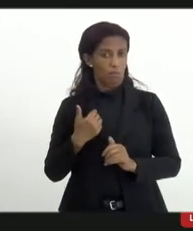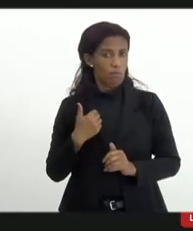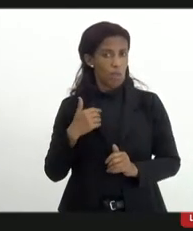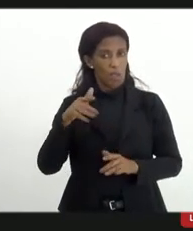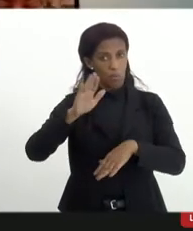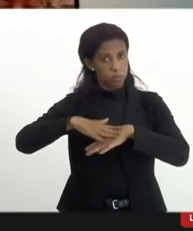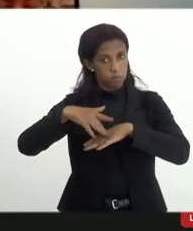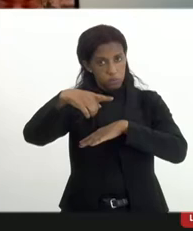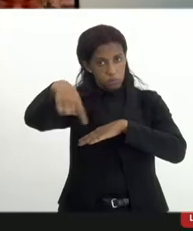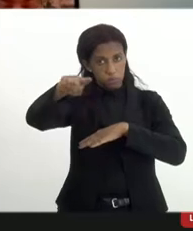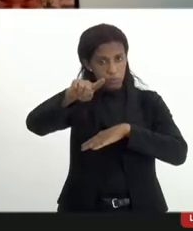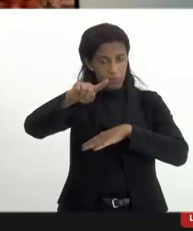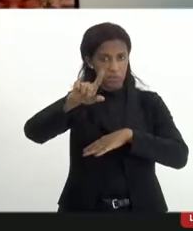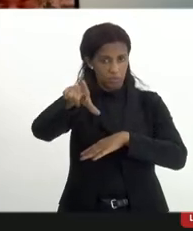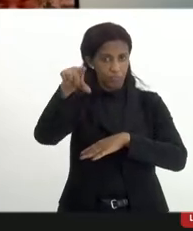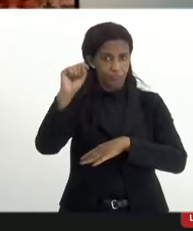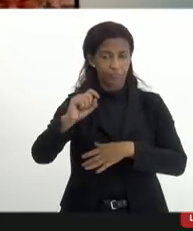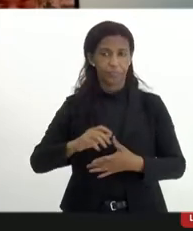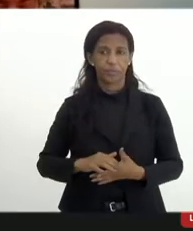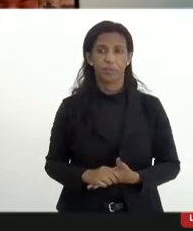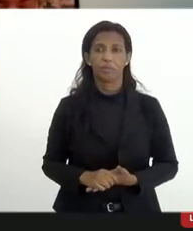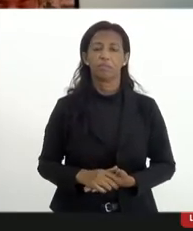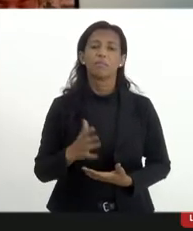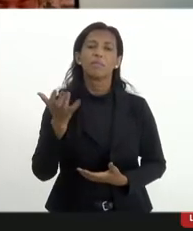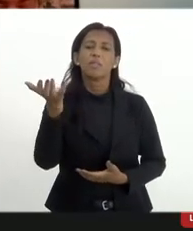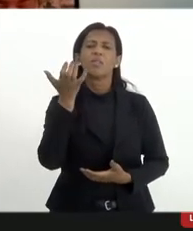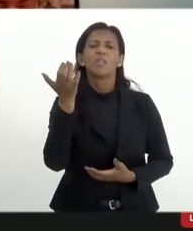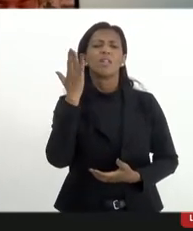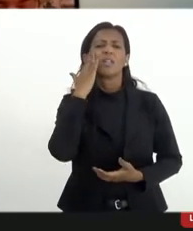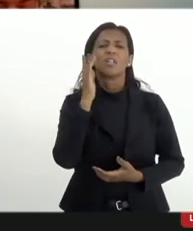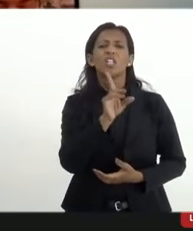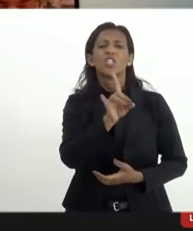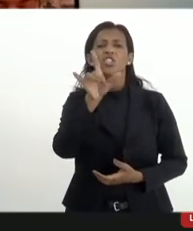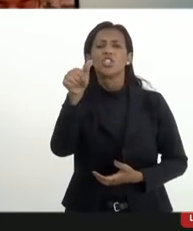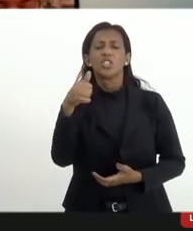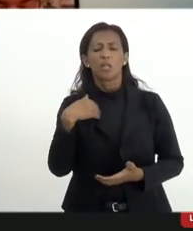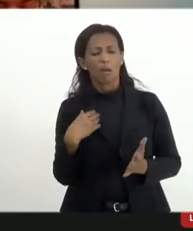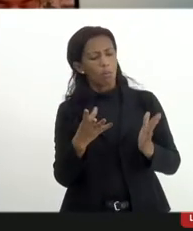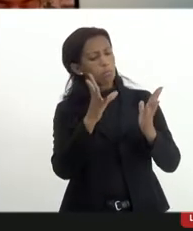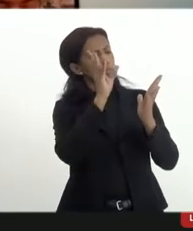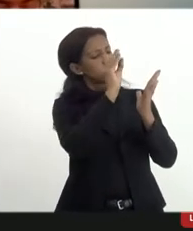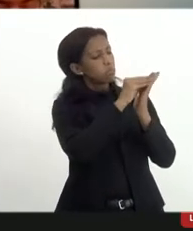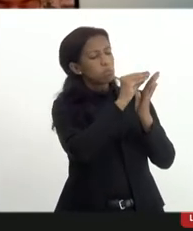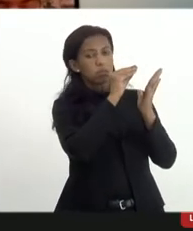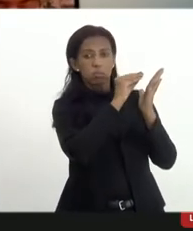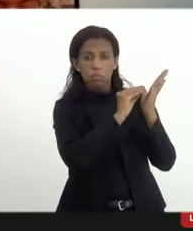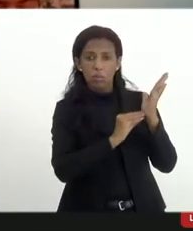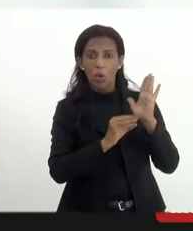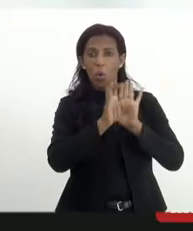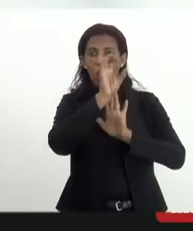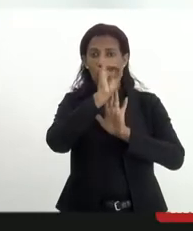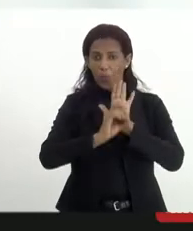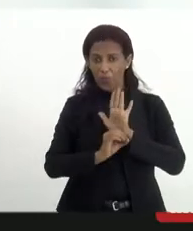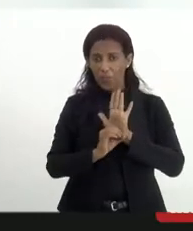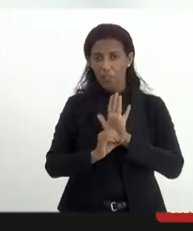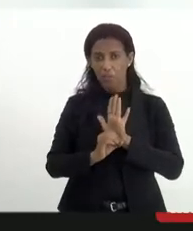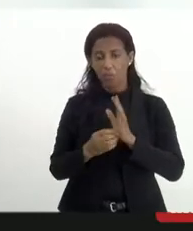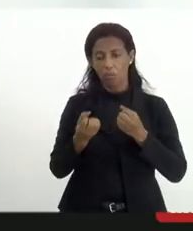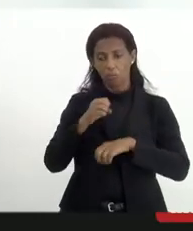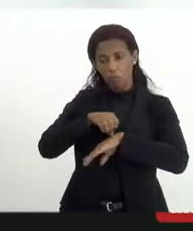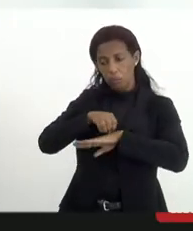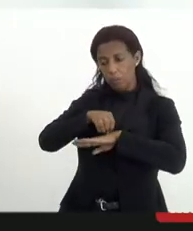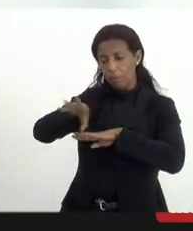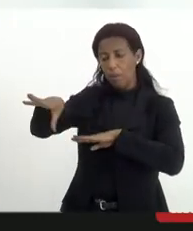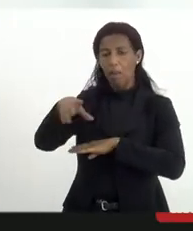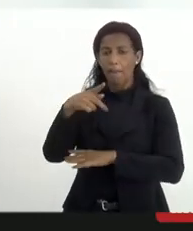de vocês. Eu queria uma data para me colocar no ofício que eu faria para a PGE,